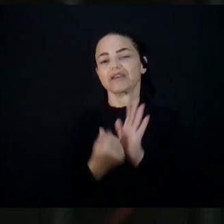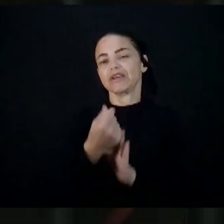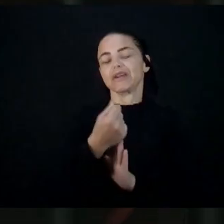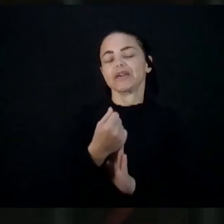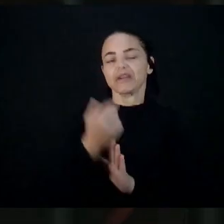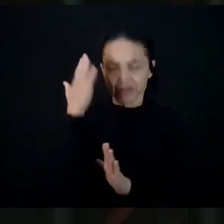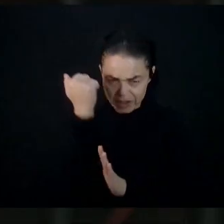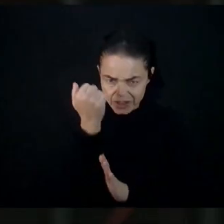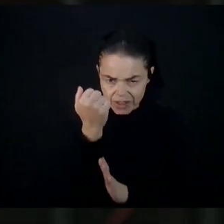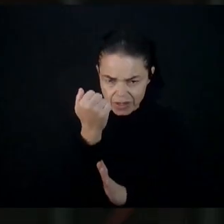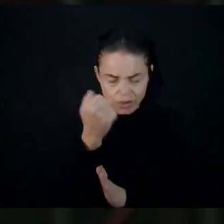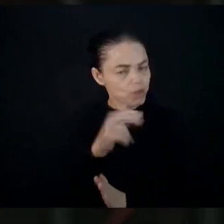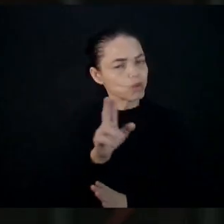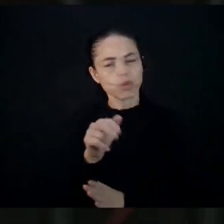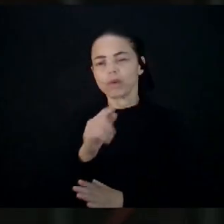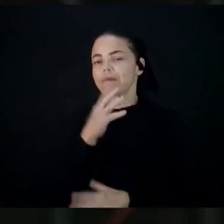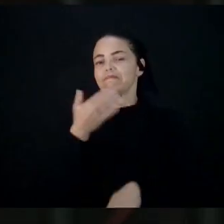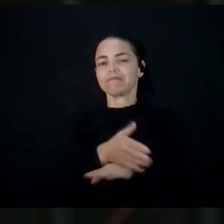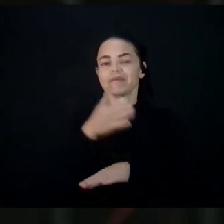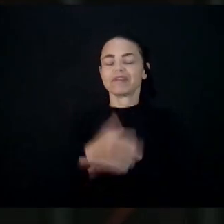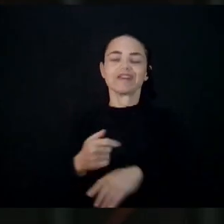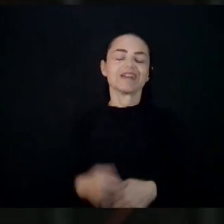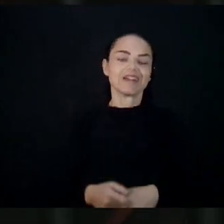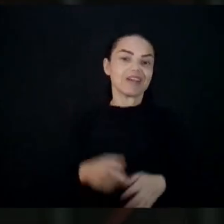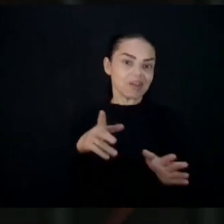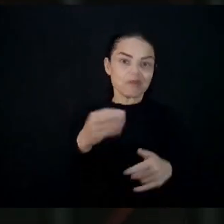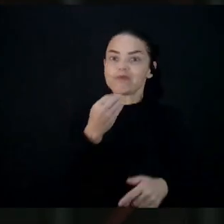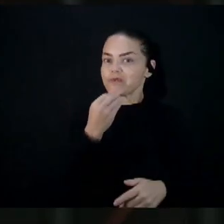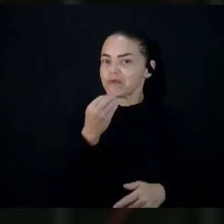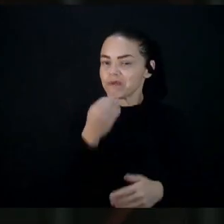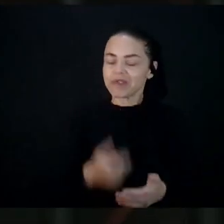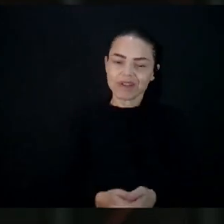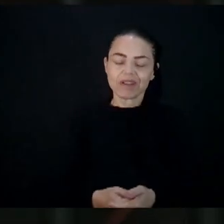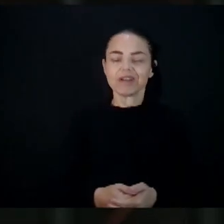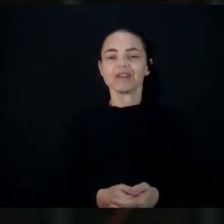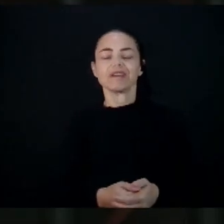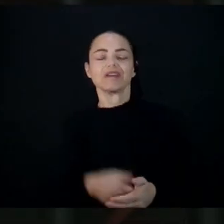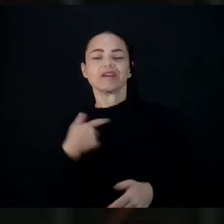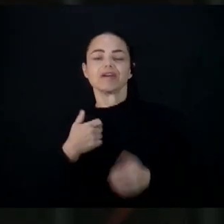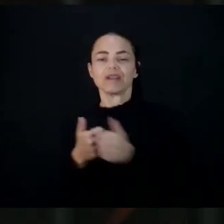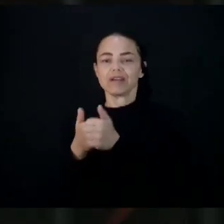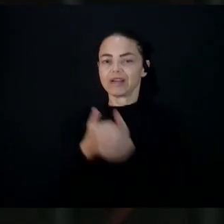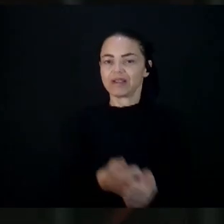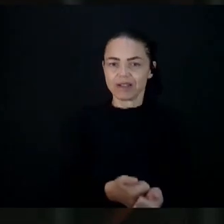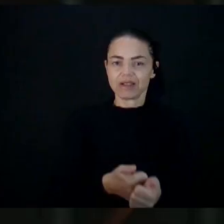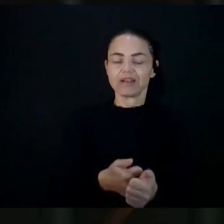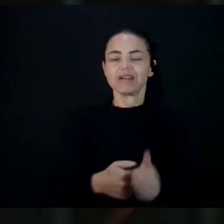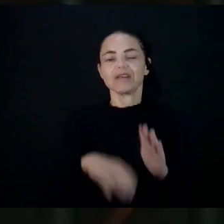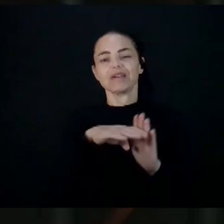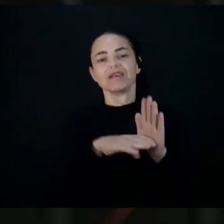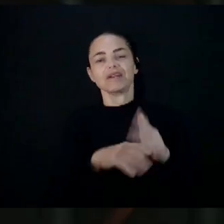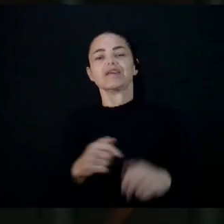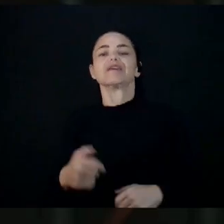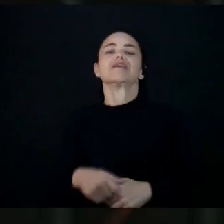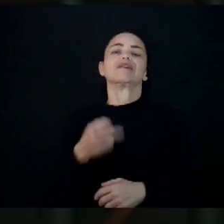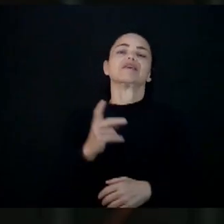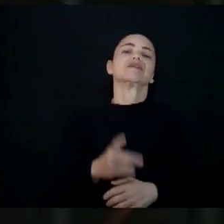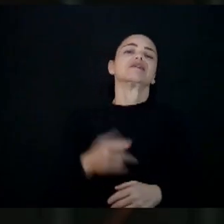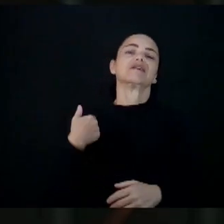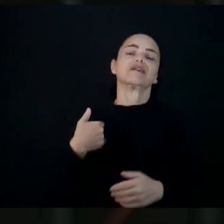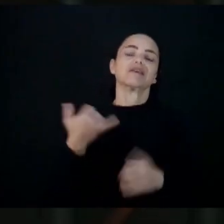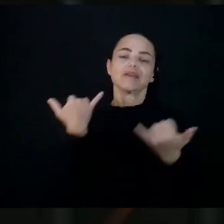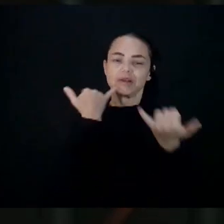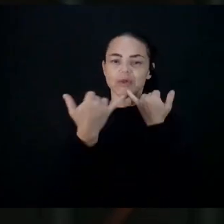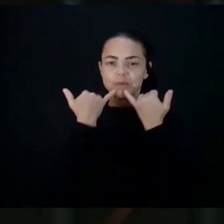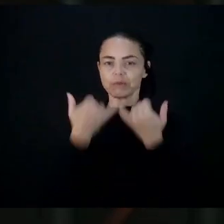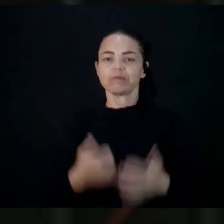isso? Nunca participou? É a sua oportunidade, tá bom? Você vai acompanhar na nossa programação, sempre trazendo essa informação para